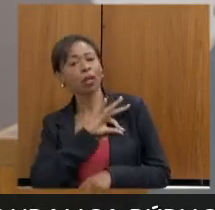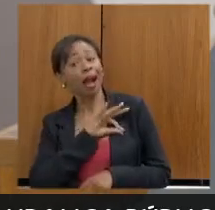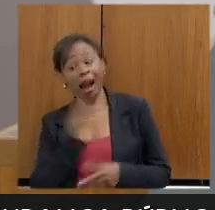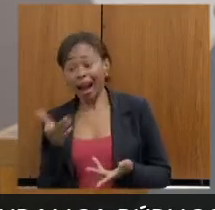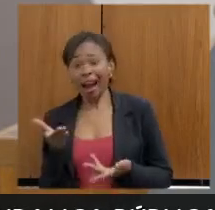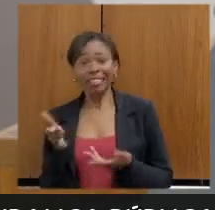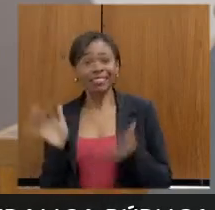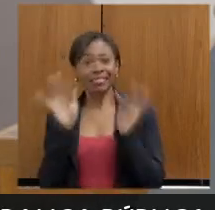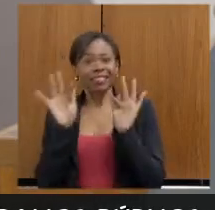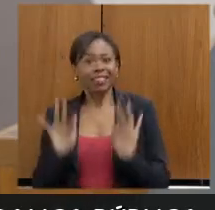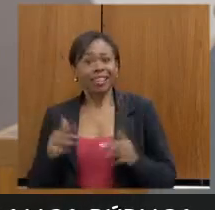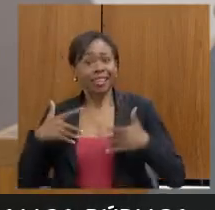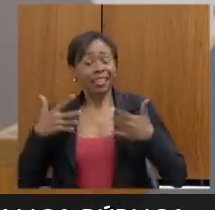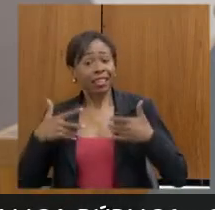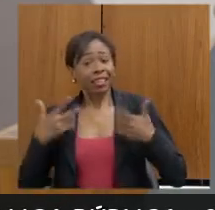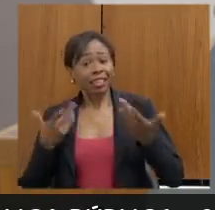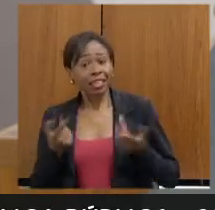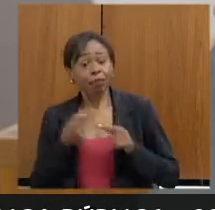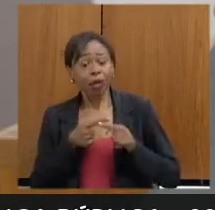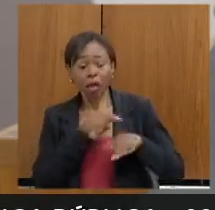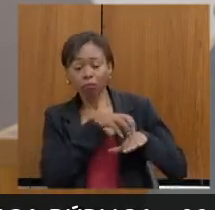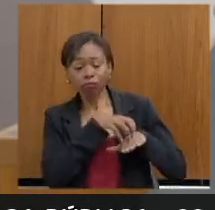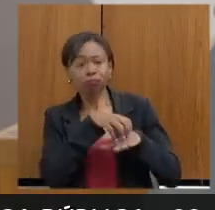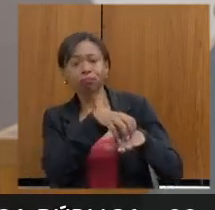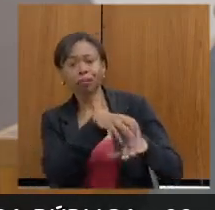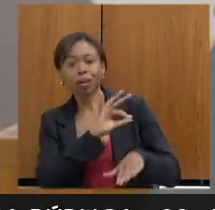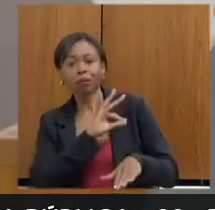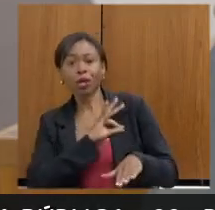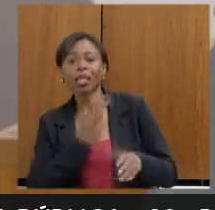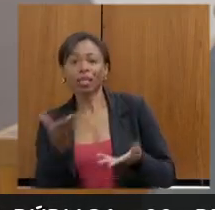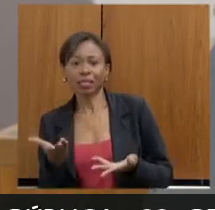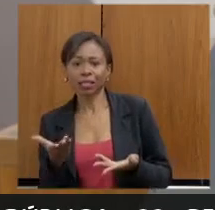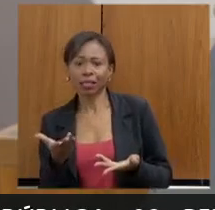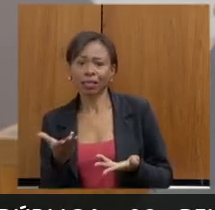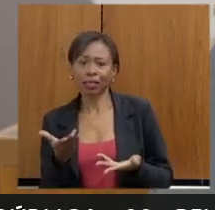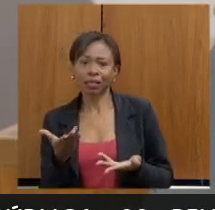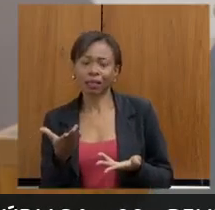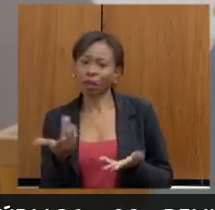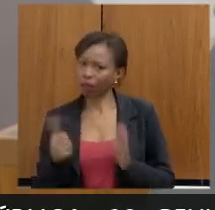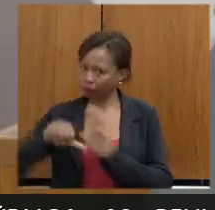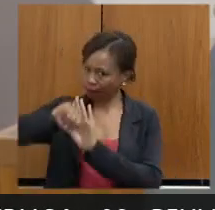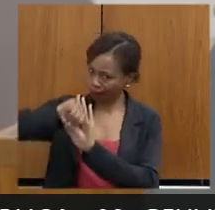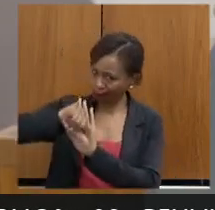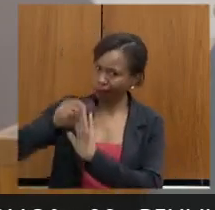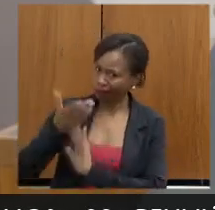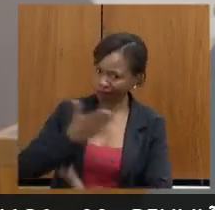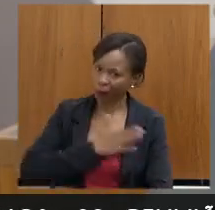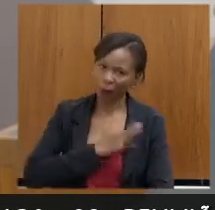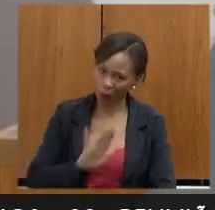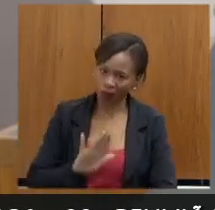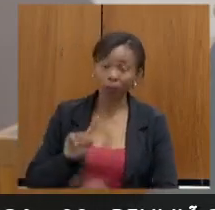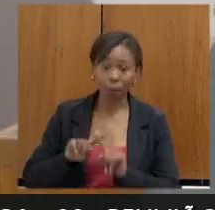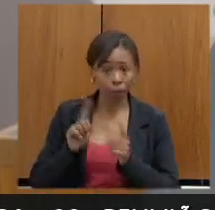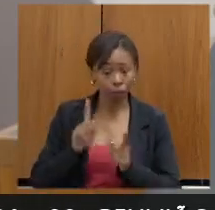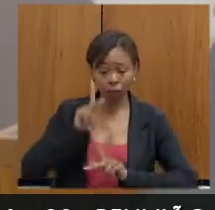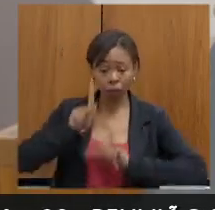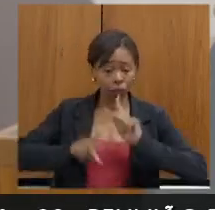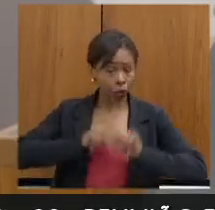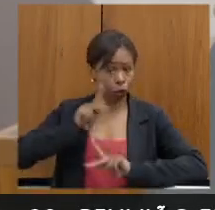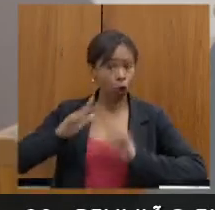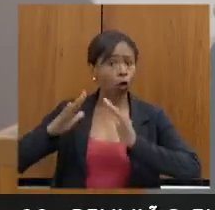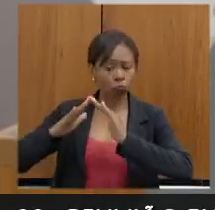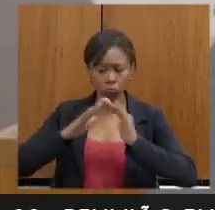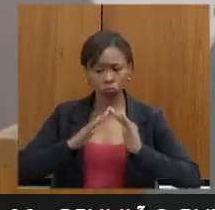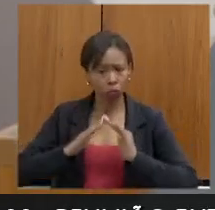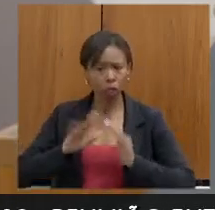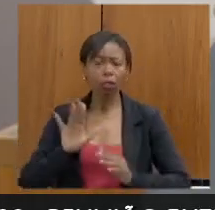passando na porta todo mundo fica feliz menos os bandidos né obviamente os criminosos mas a população Esse ficam